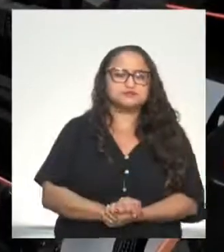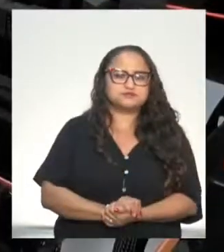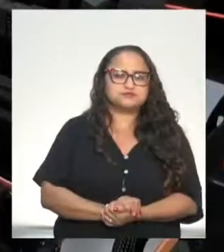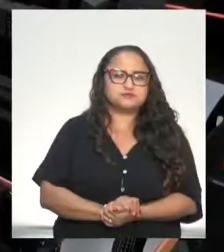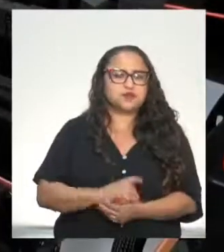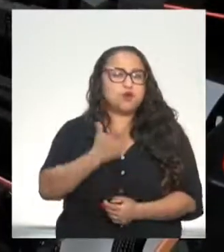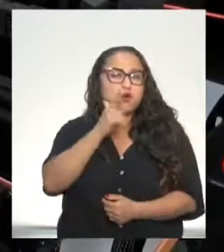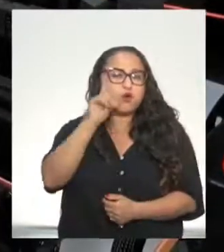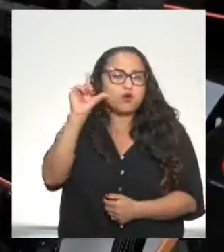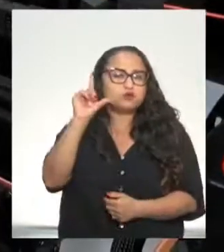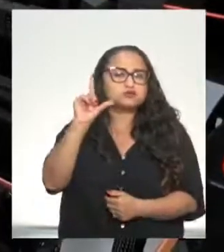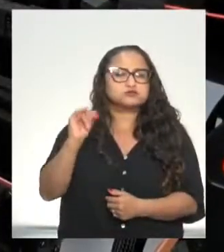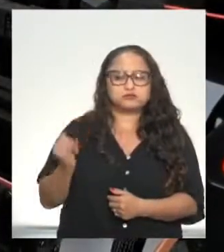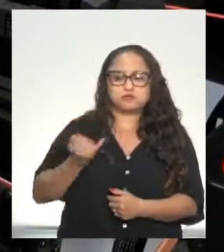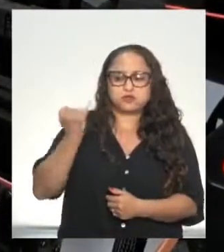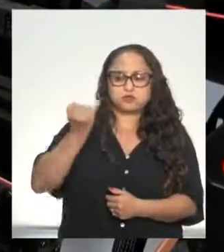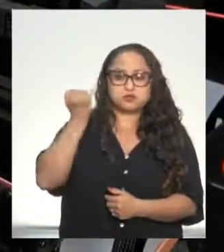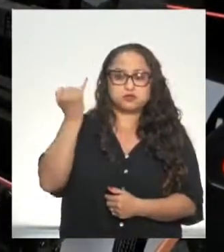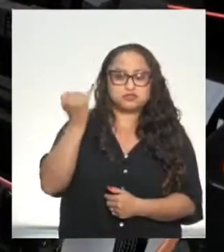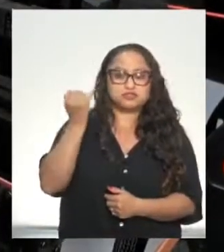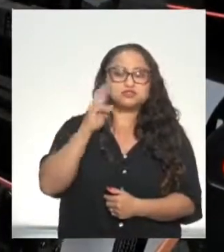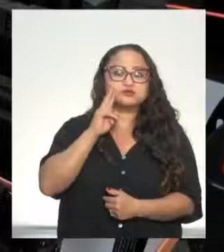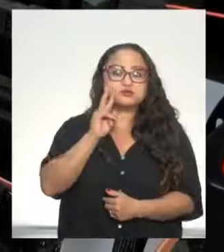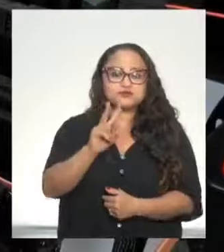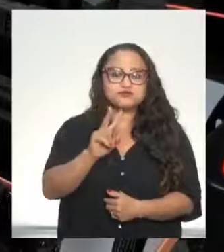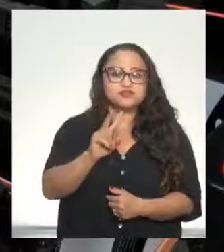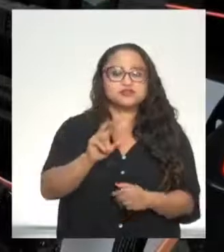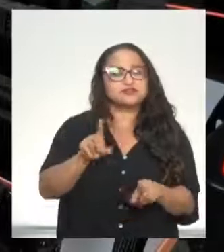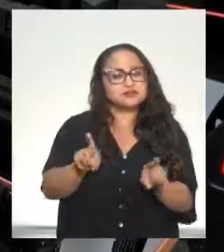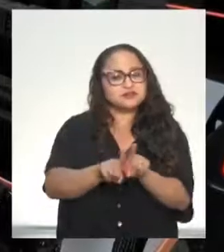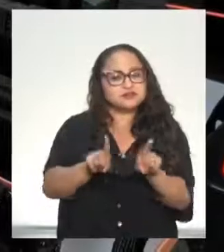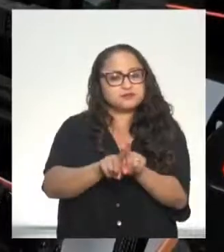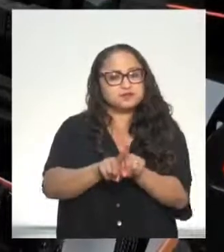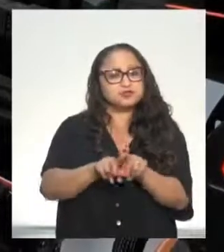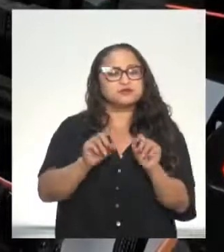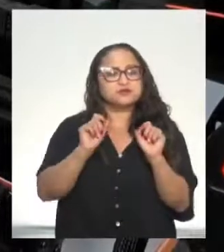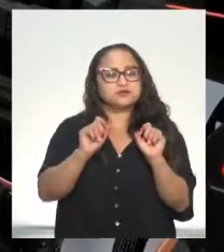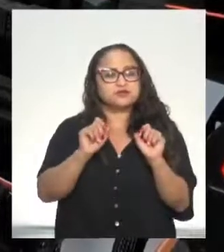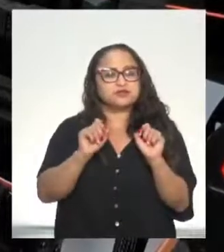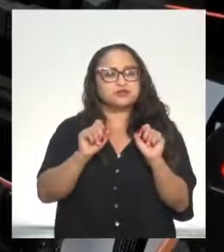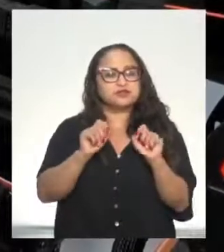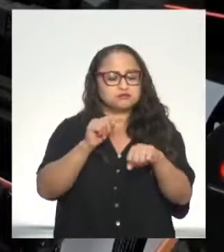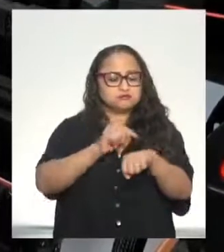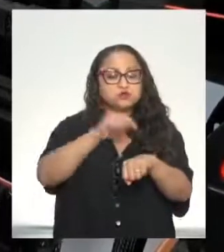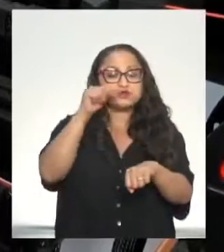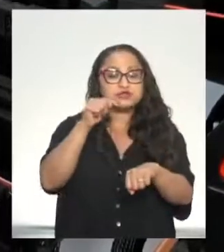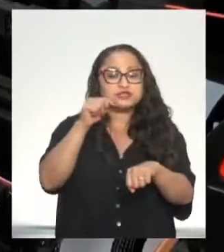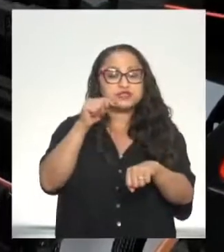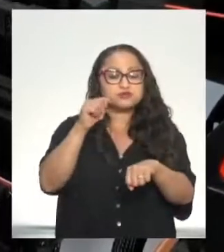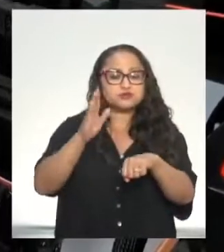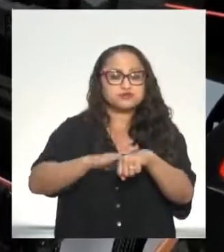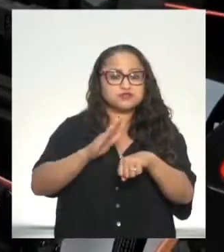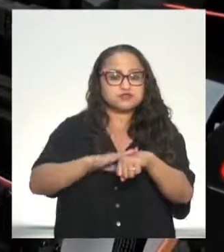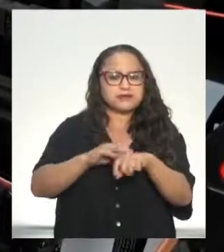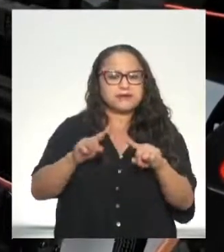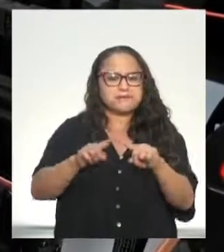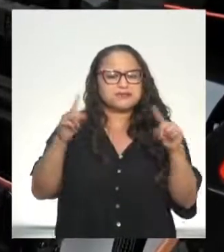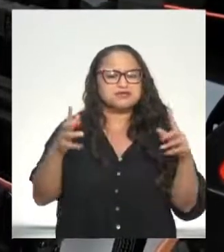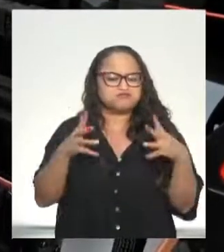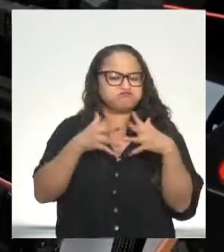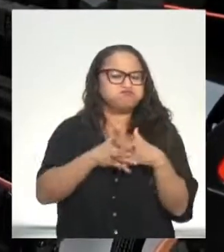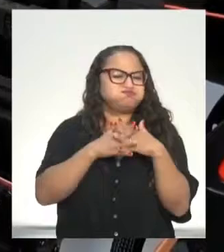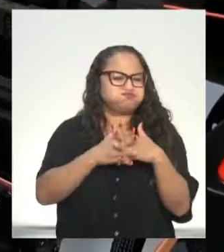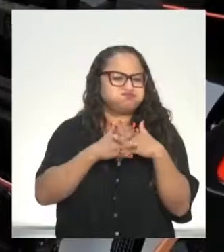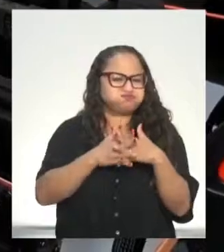Outro fator importante a considerar na construção de objetos tridimensionais é o tempo da construção. Quanto mais complexo o